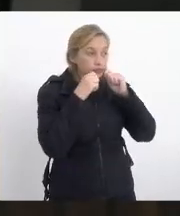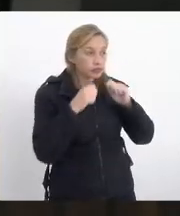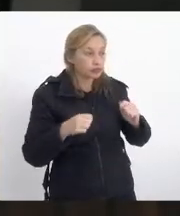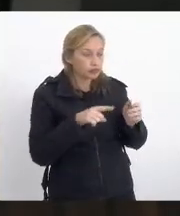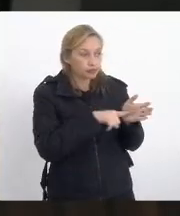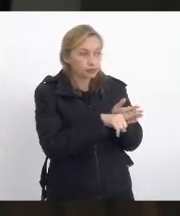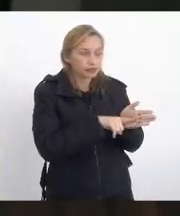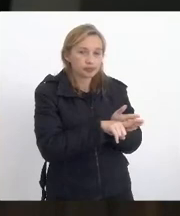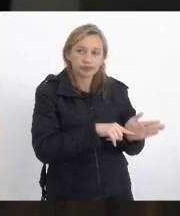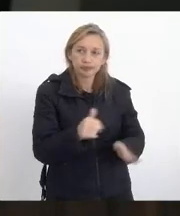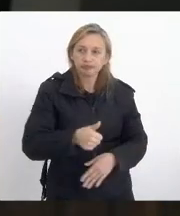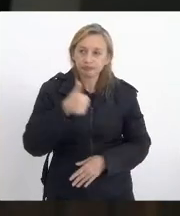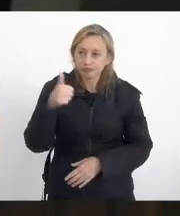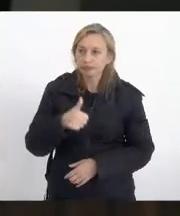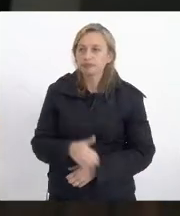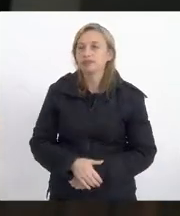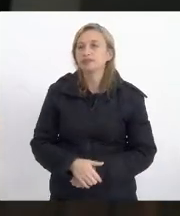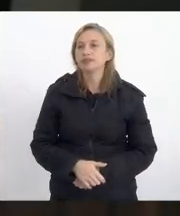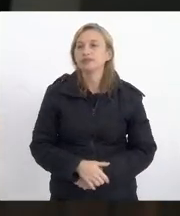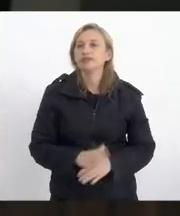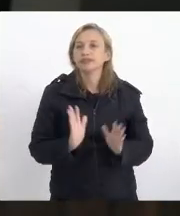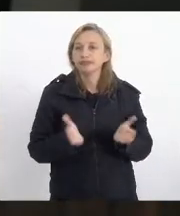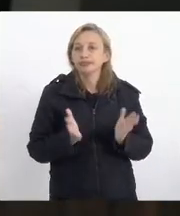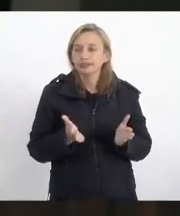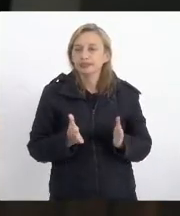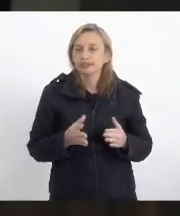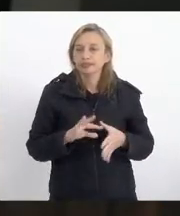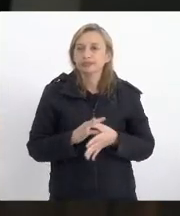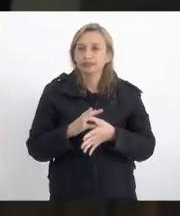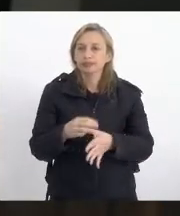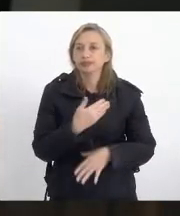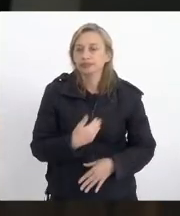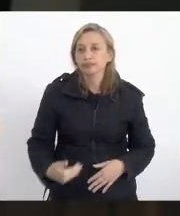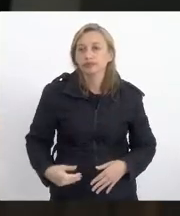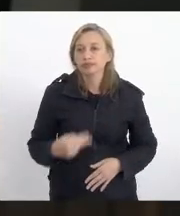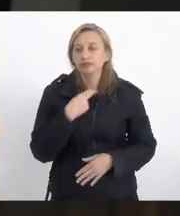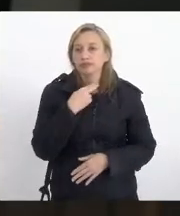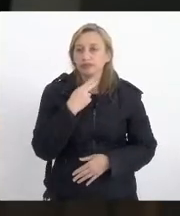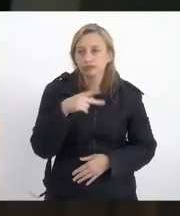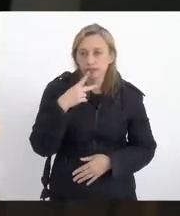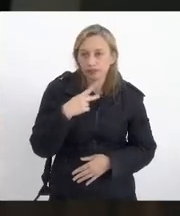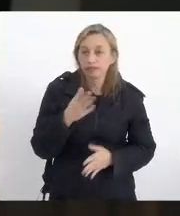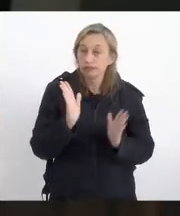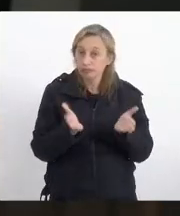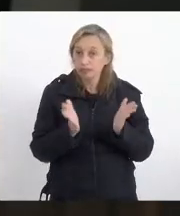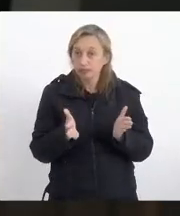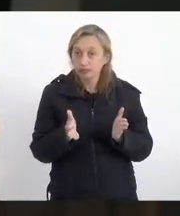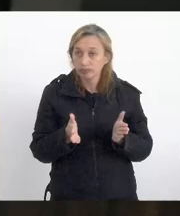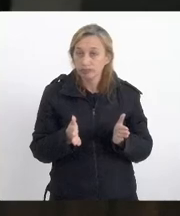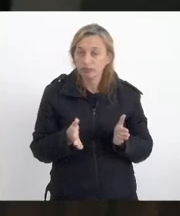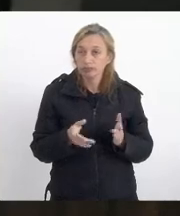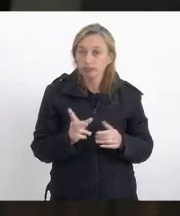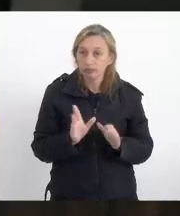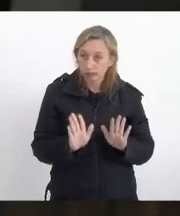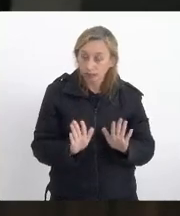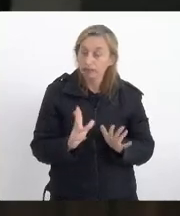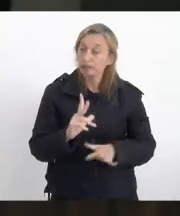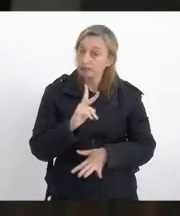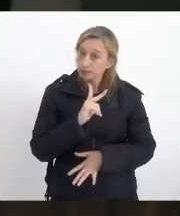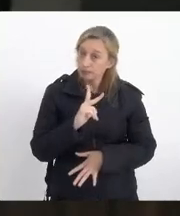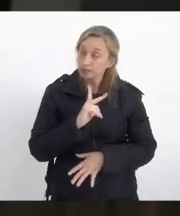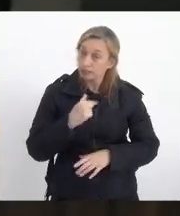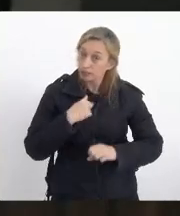a gente analisar melhor ali. Agora, como líder do governo, não posso manifestar agora um posicionamento respeito, eu